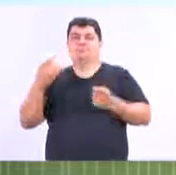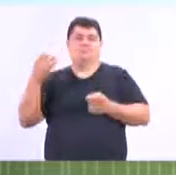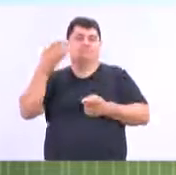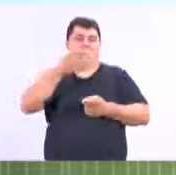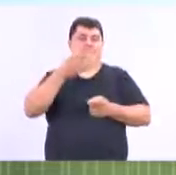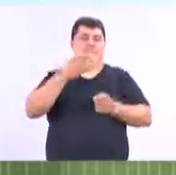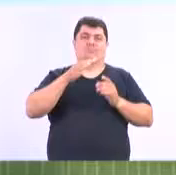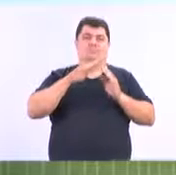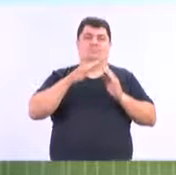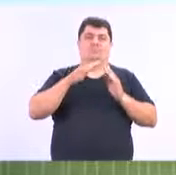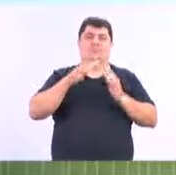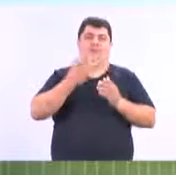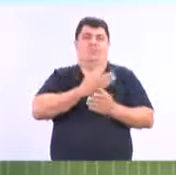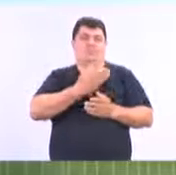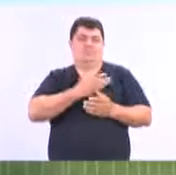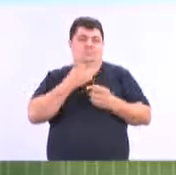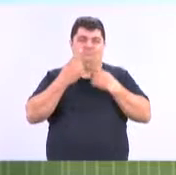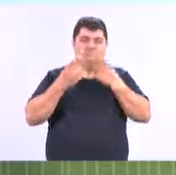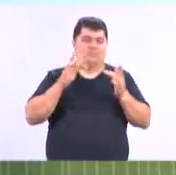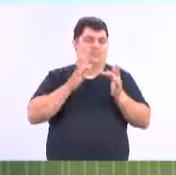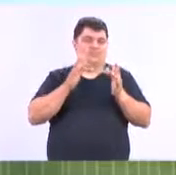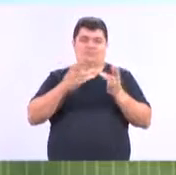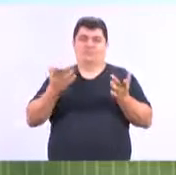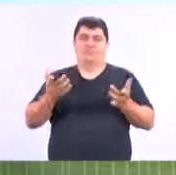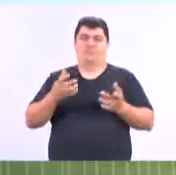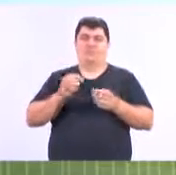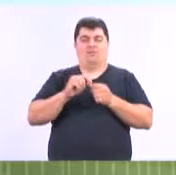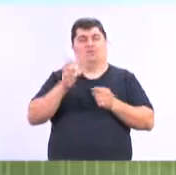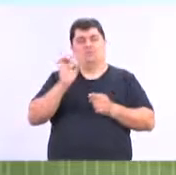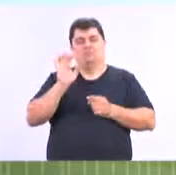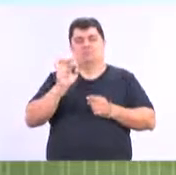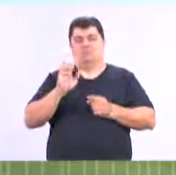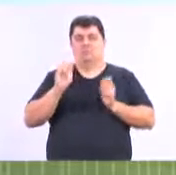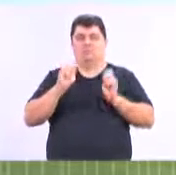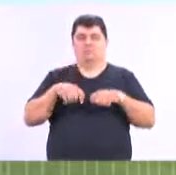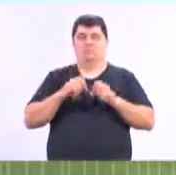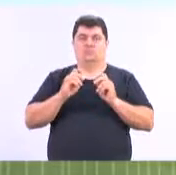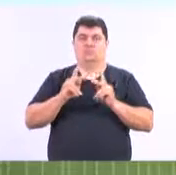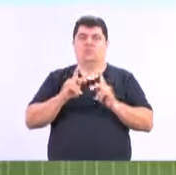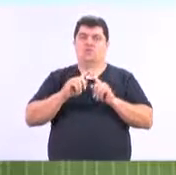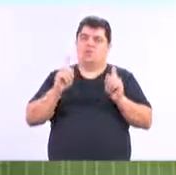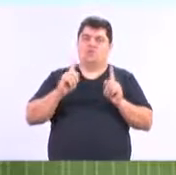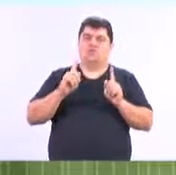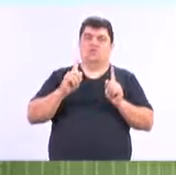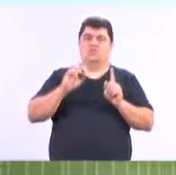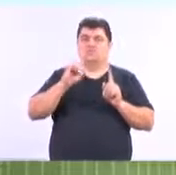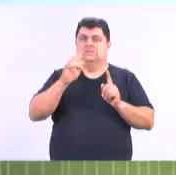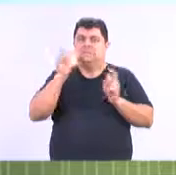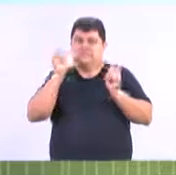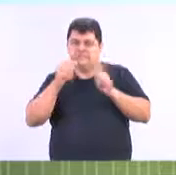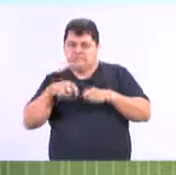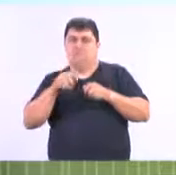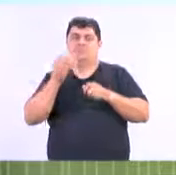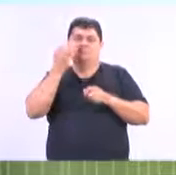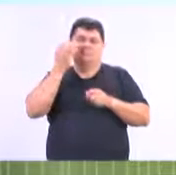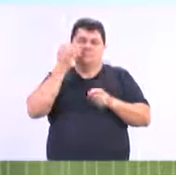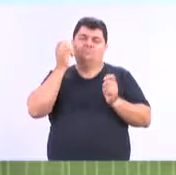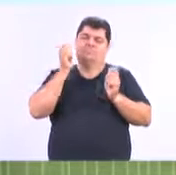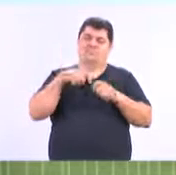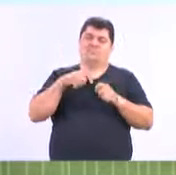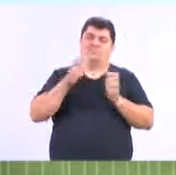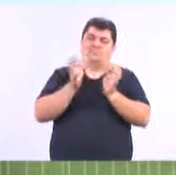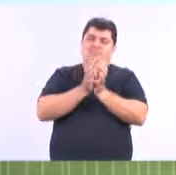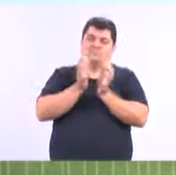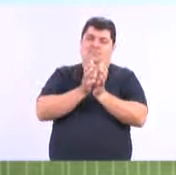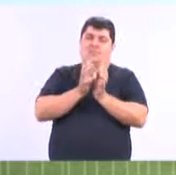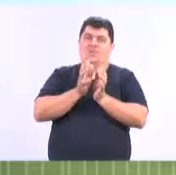do meu colega, é muito difícil para mim fazer sozinho, tudo bem. Mas, na medida do possível, gostaria que todos fizessem em grupo, e lembrando